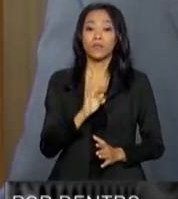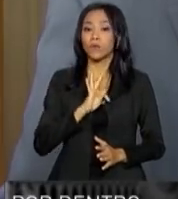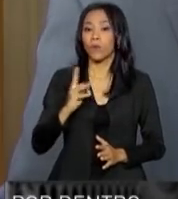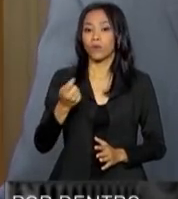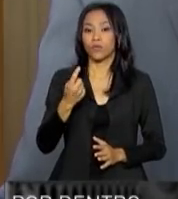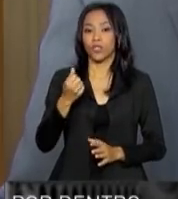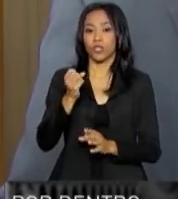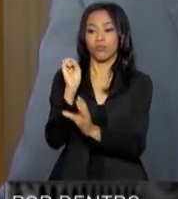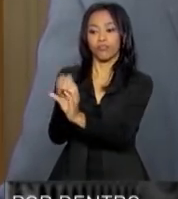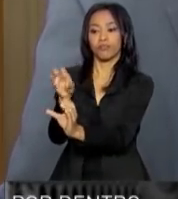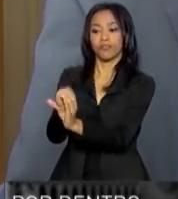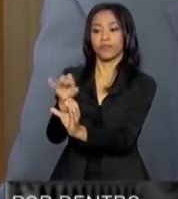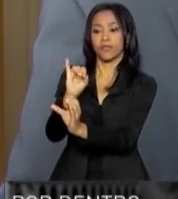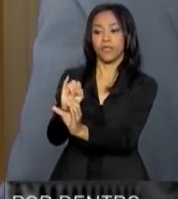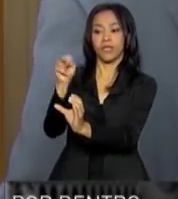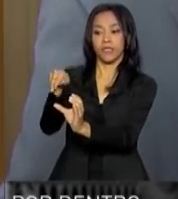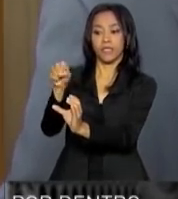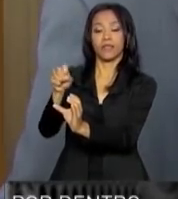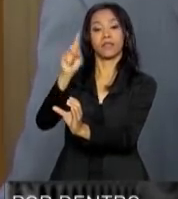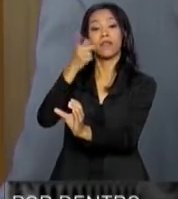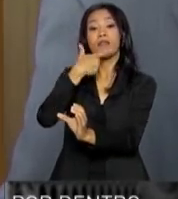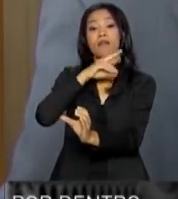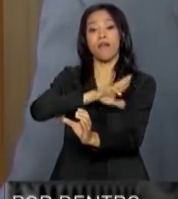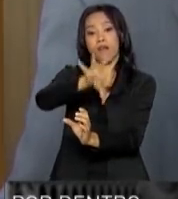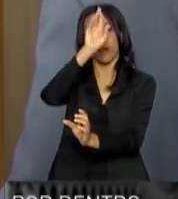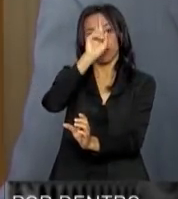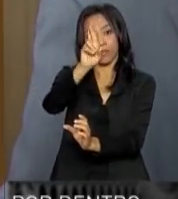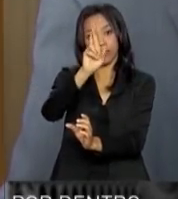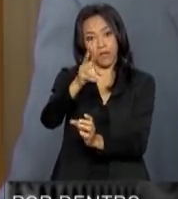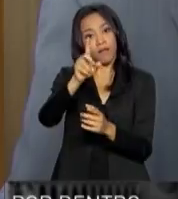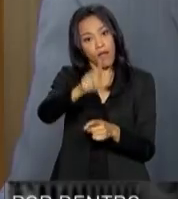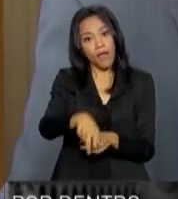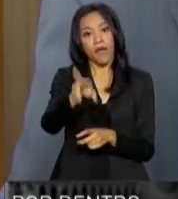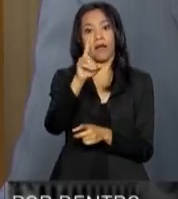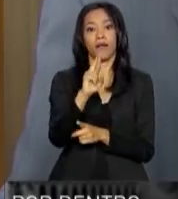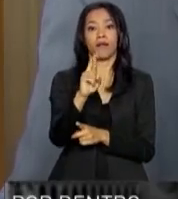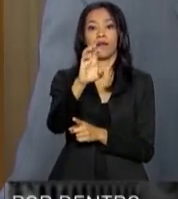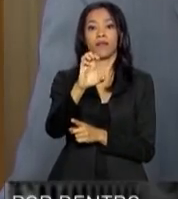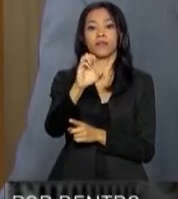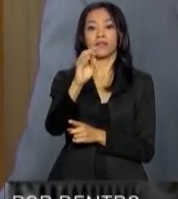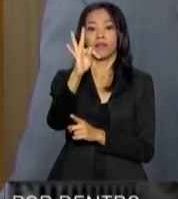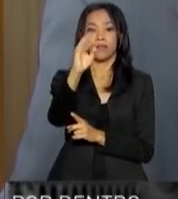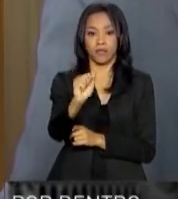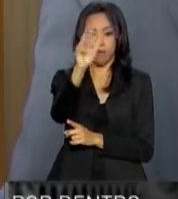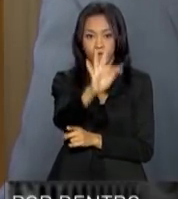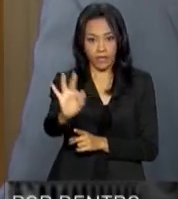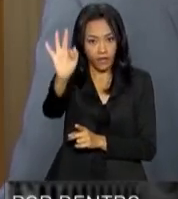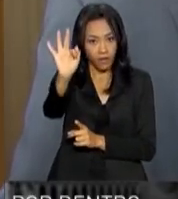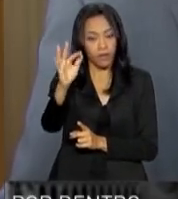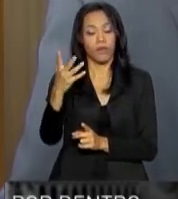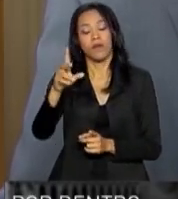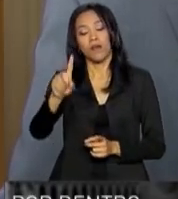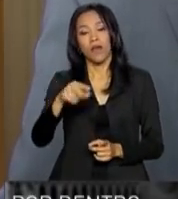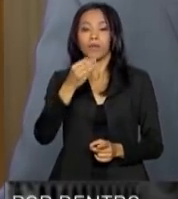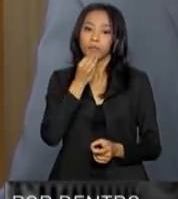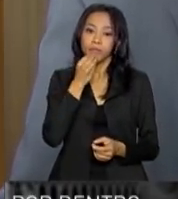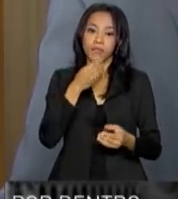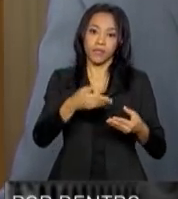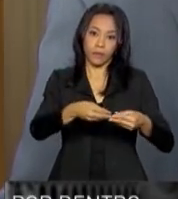vinculada à receita federal o que nós dizemos que existem duas grandes formas de contribuição que seria através do carnê